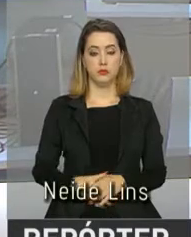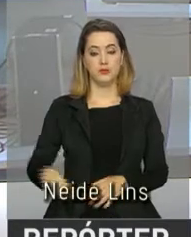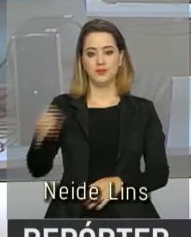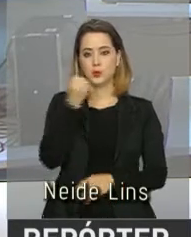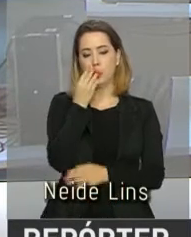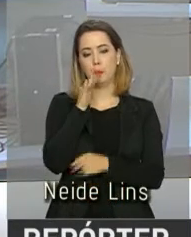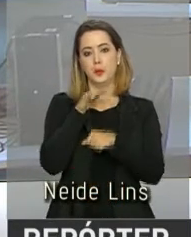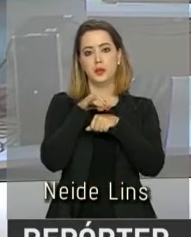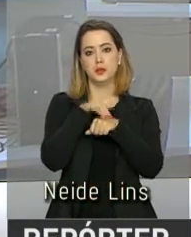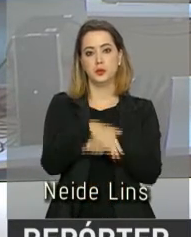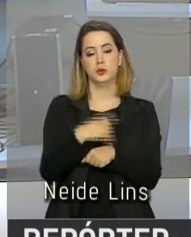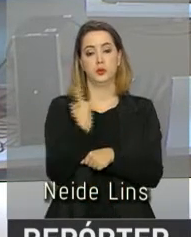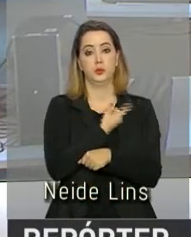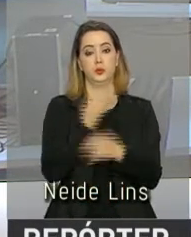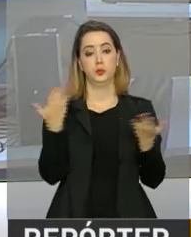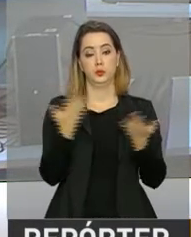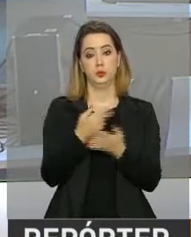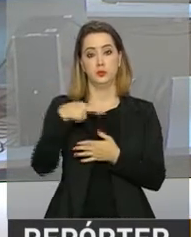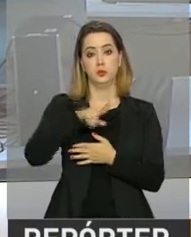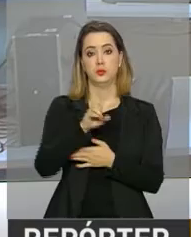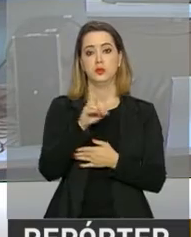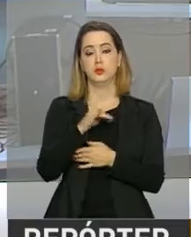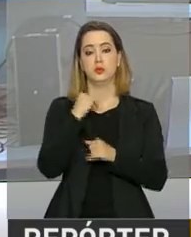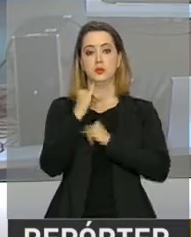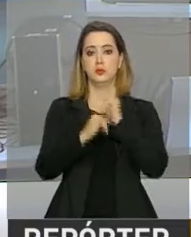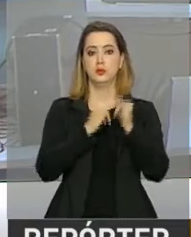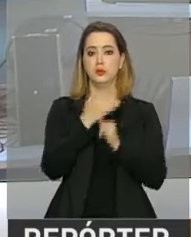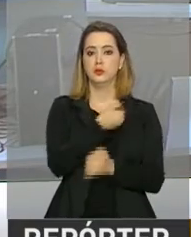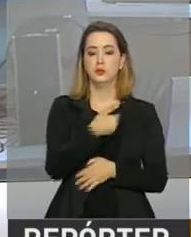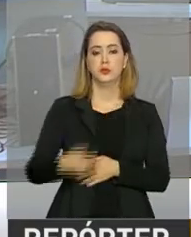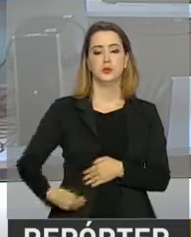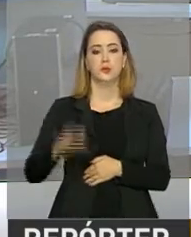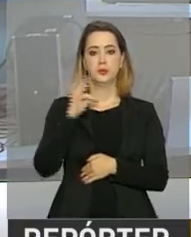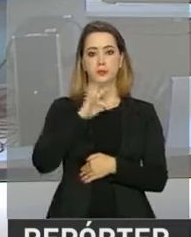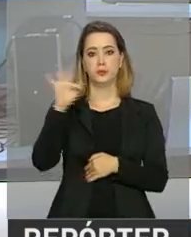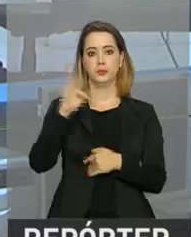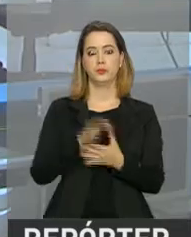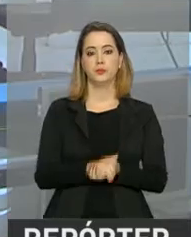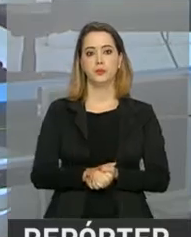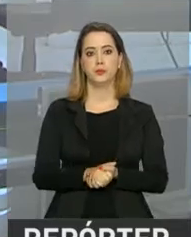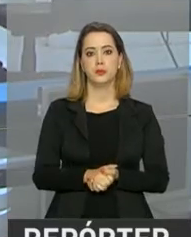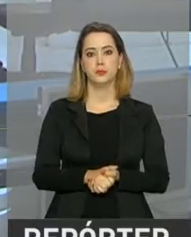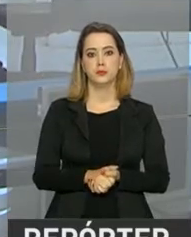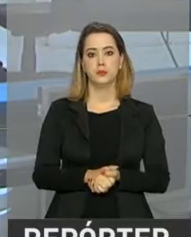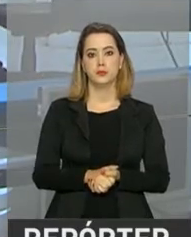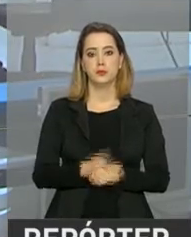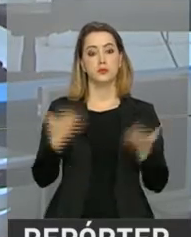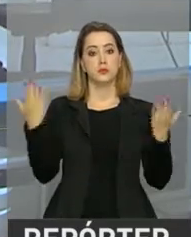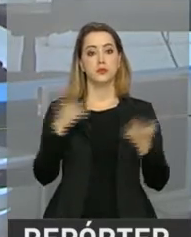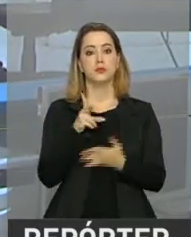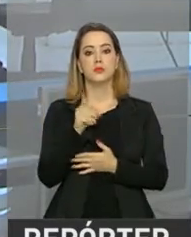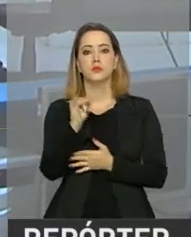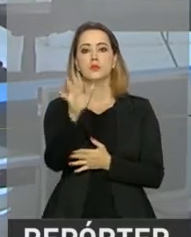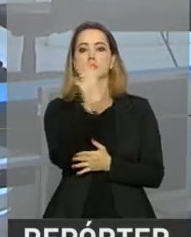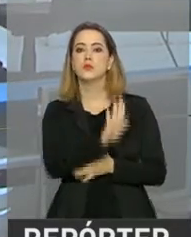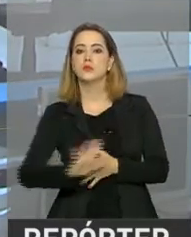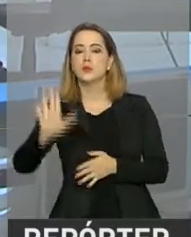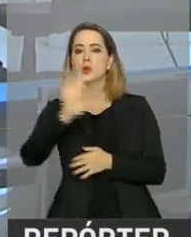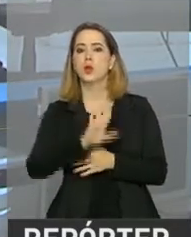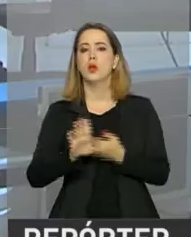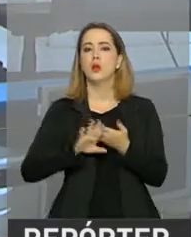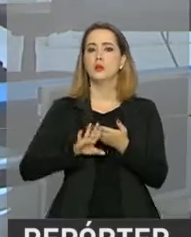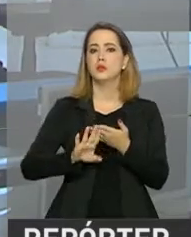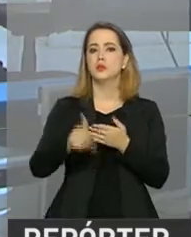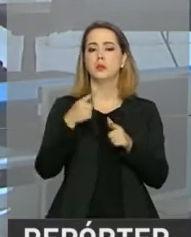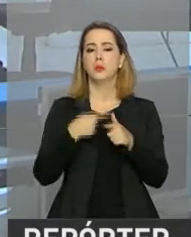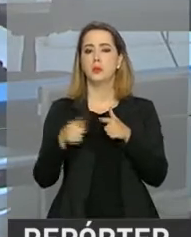Olá, boa noite. Estamos de volta com o Repórter NBR e as notícias do governo federal. Hoje é o Dia Nacional de Prevenção e